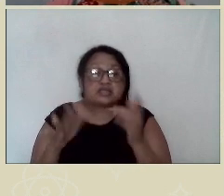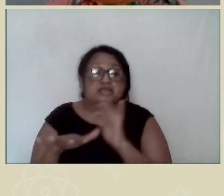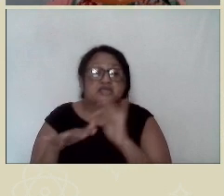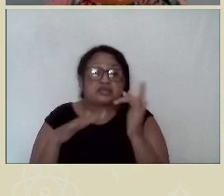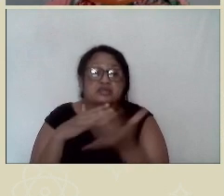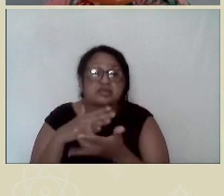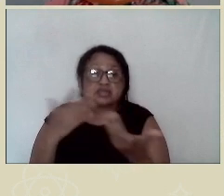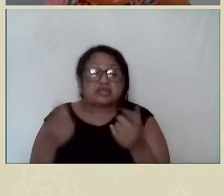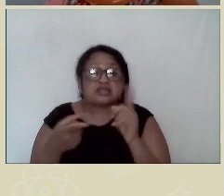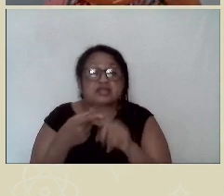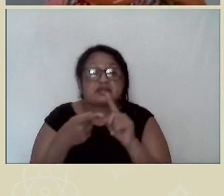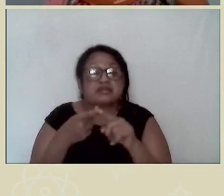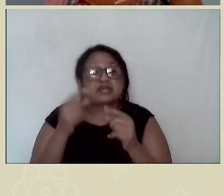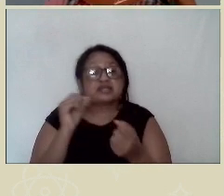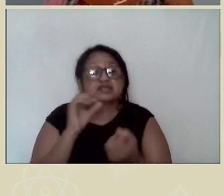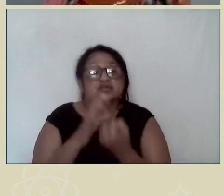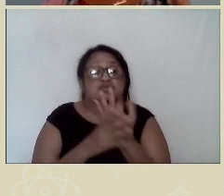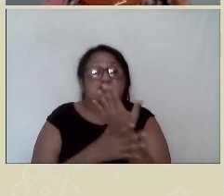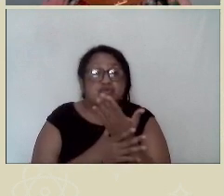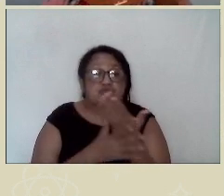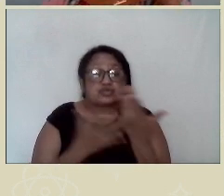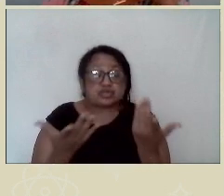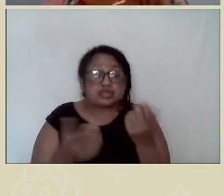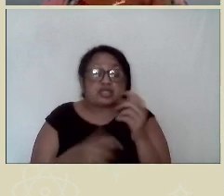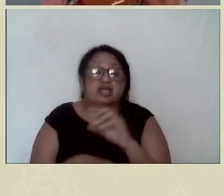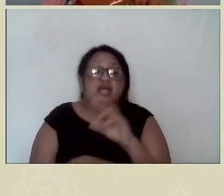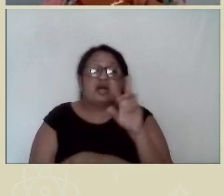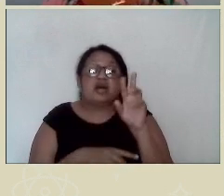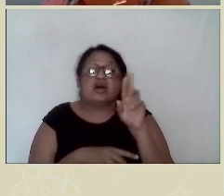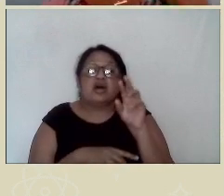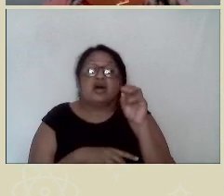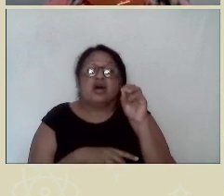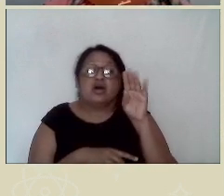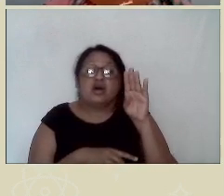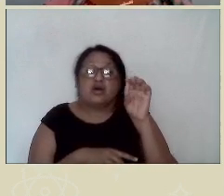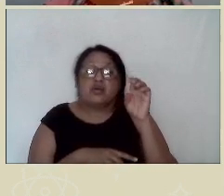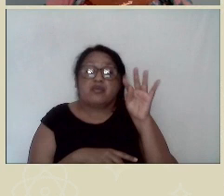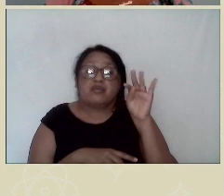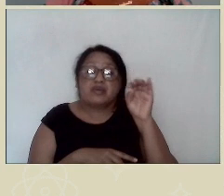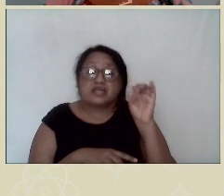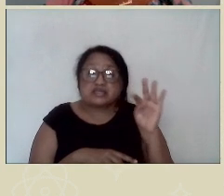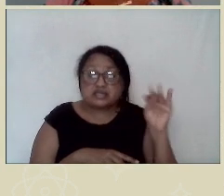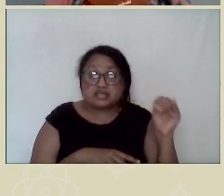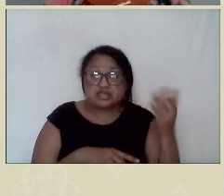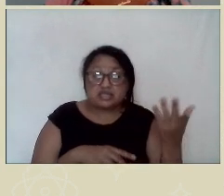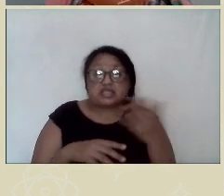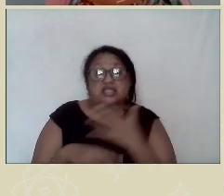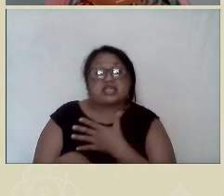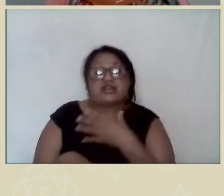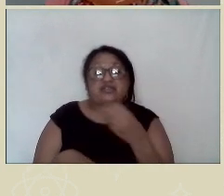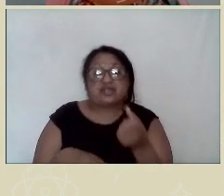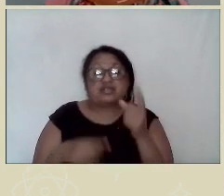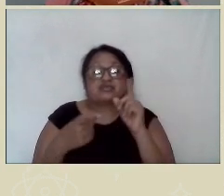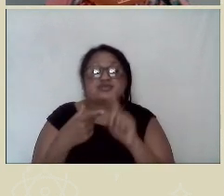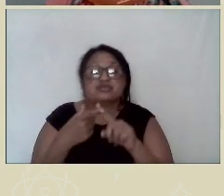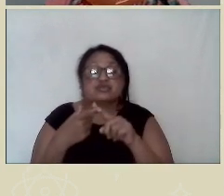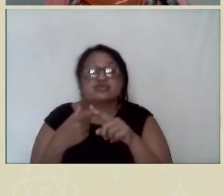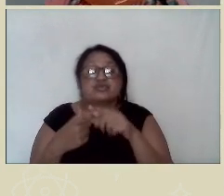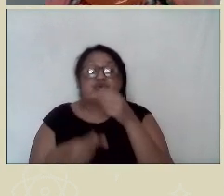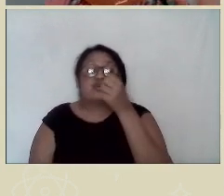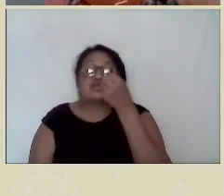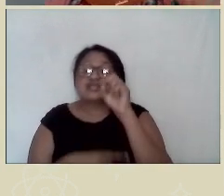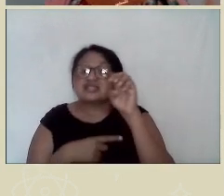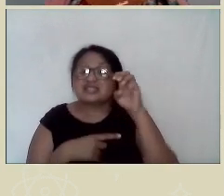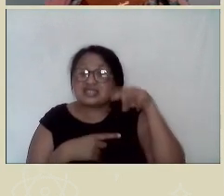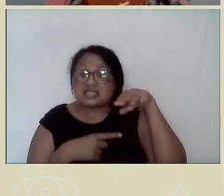também aparece Robert F. Kennedy Jr e filho do defunto senador Robert F. Kennedy e presidente do